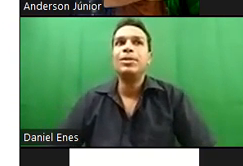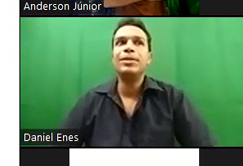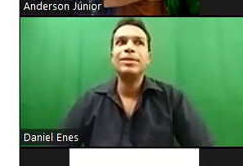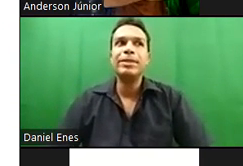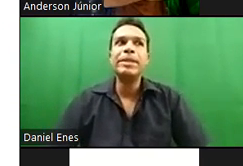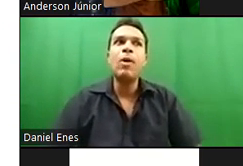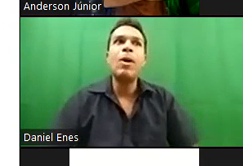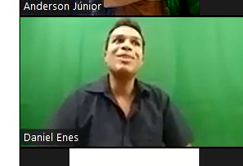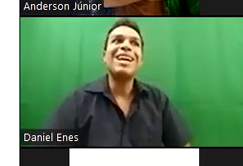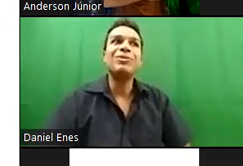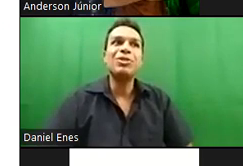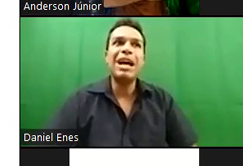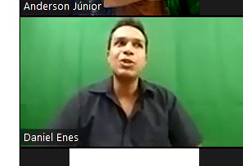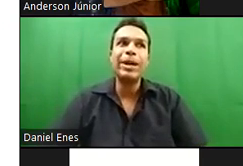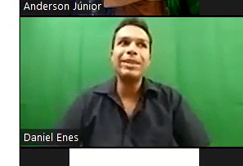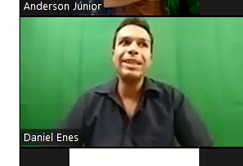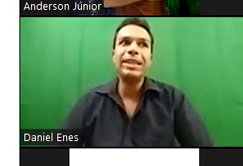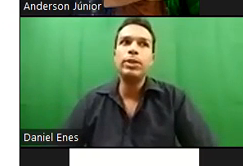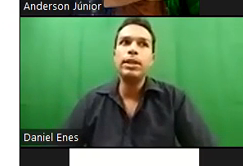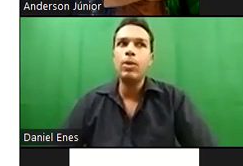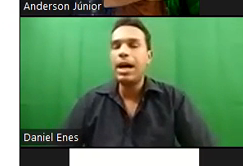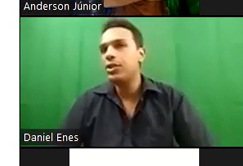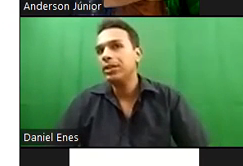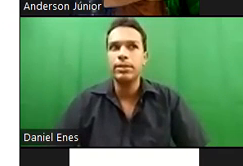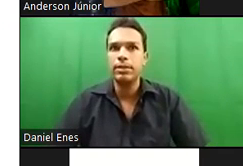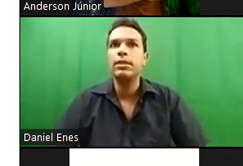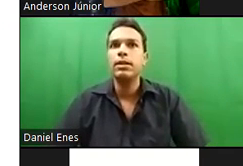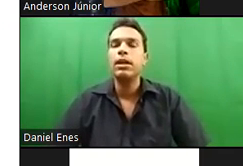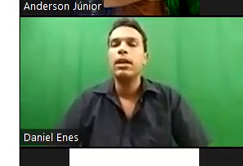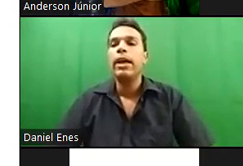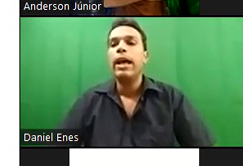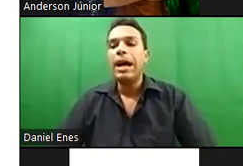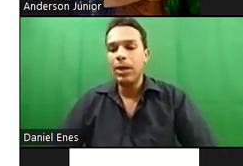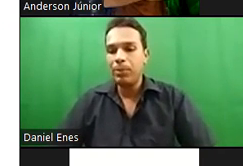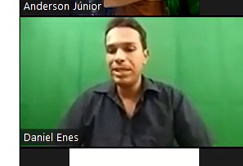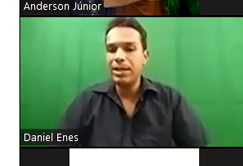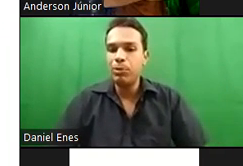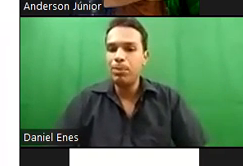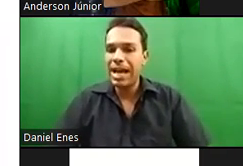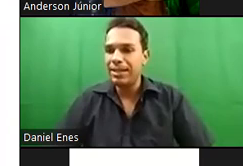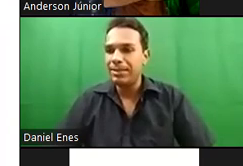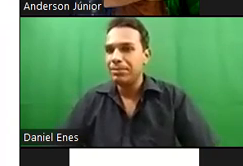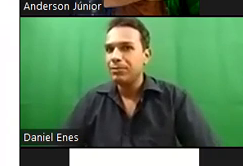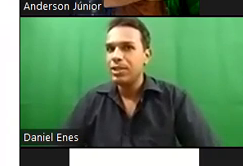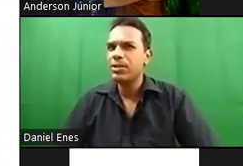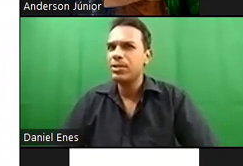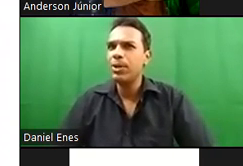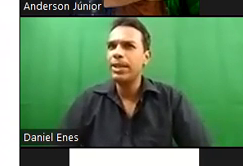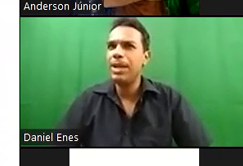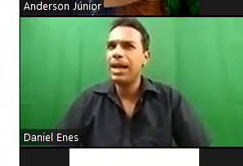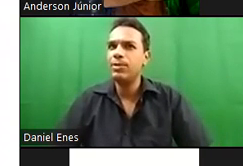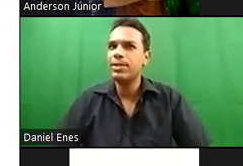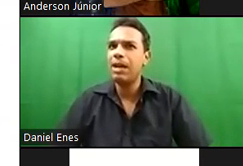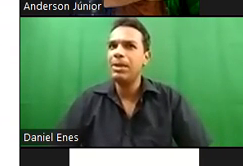Não. Não, é o que está aí no slide, não é? Nem toda linguagem. Agora, por exemplo, o Braille. Vocês sabem o que